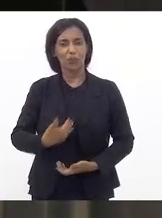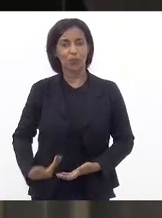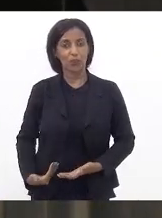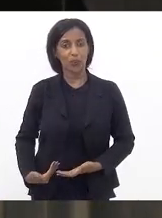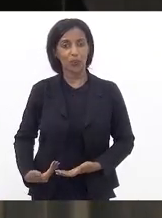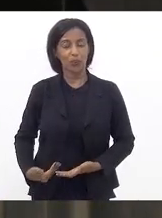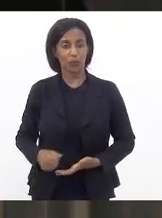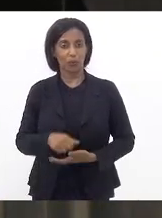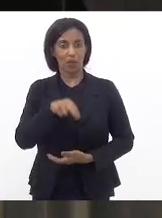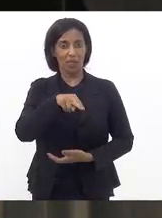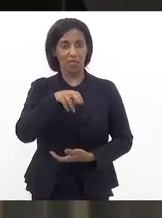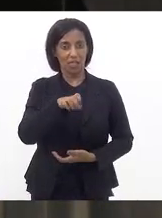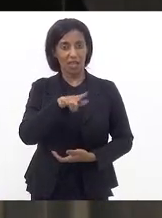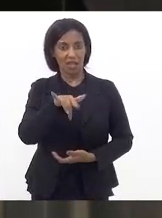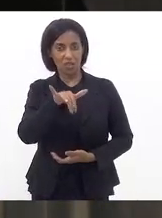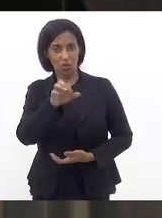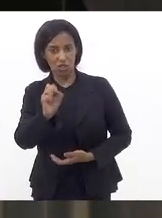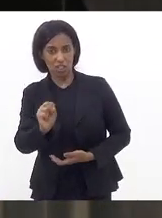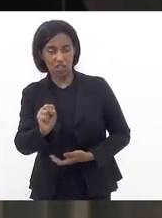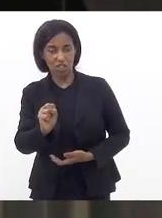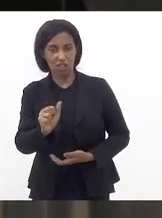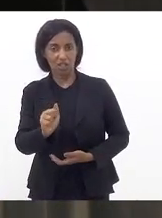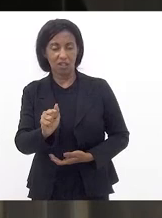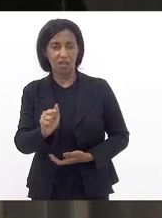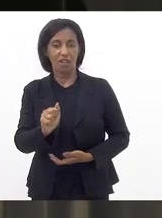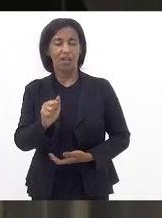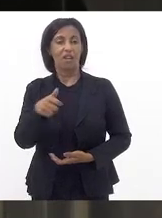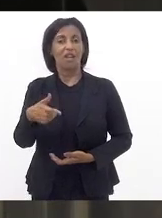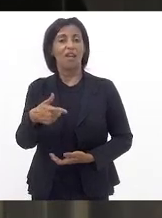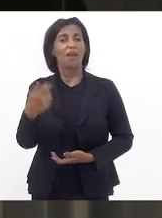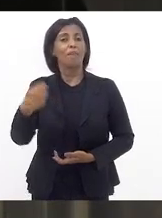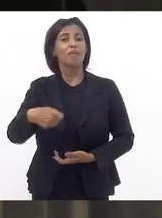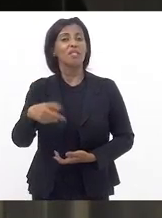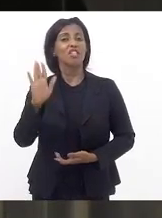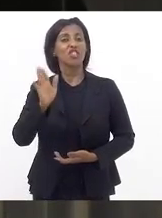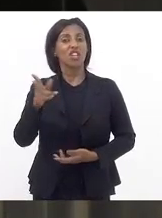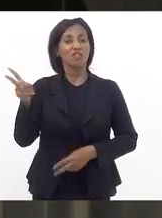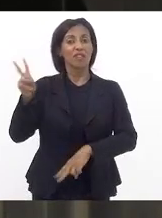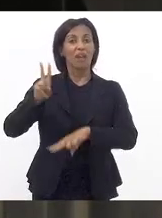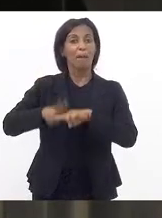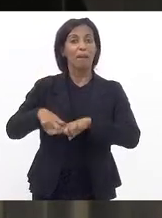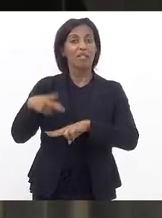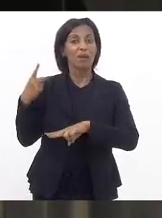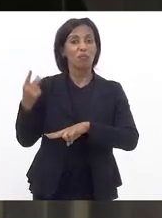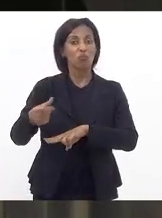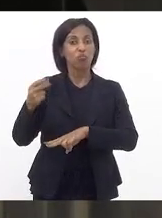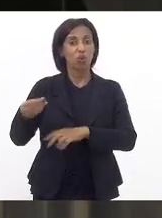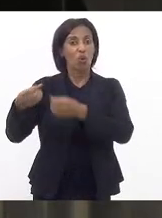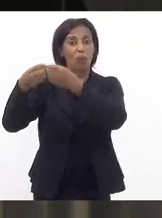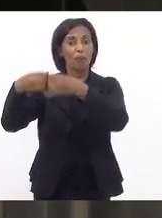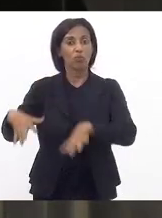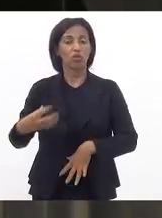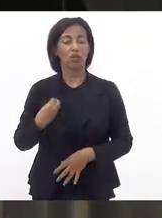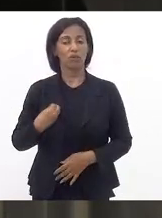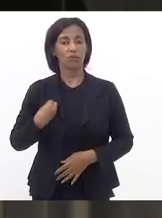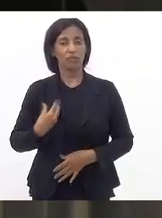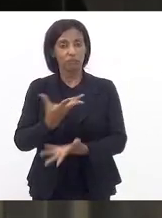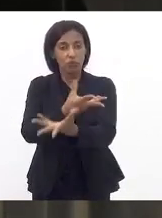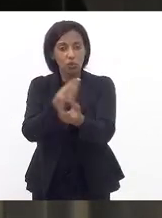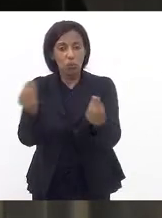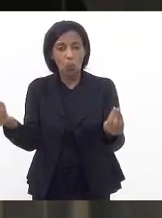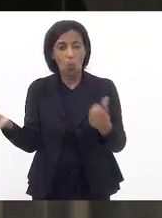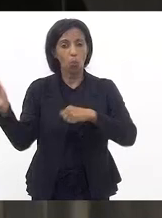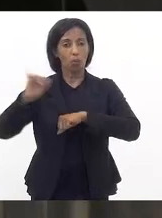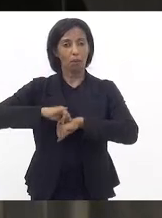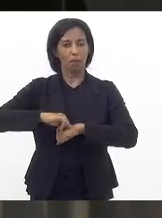O que é acionista e aqui já deveria estar preso há muito tempo e não prejudicando a vida de milhões